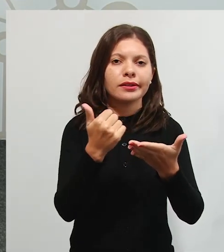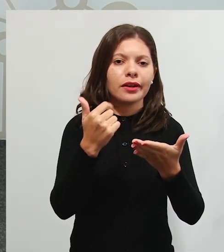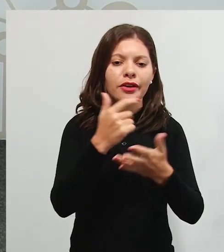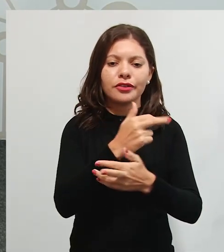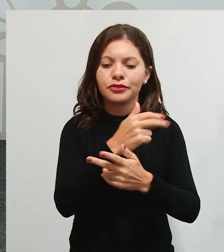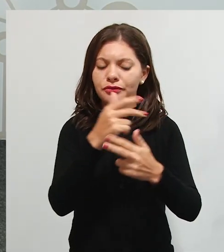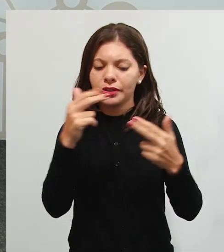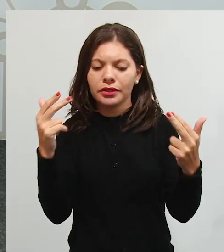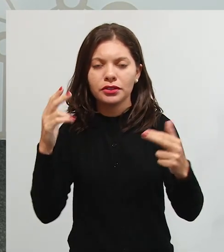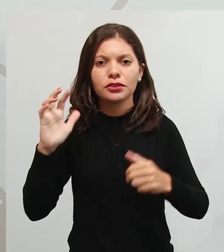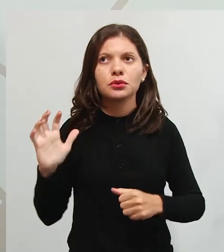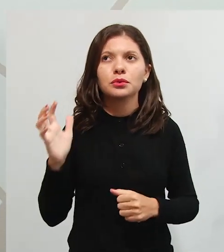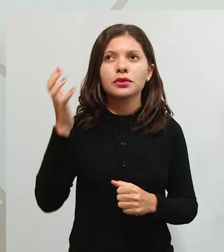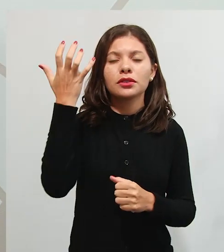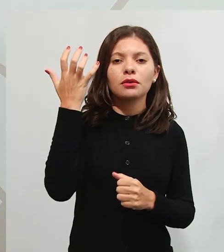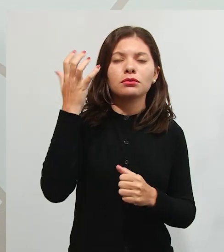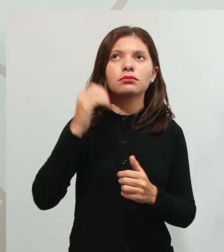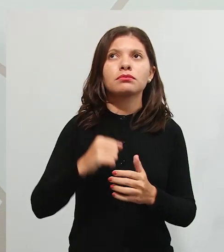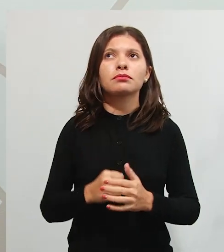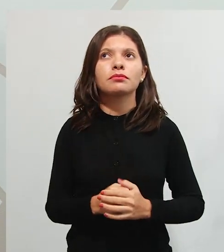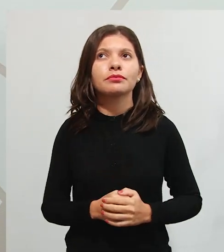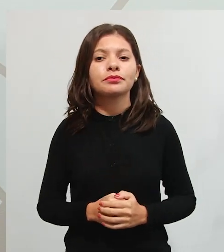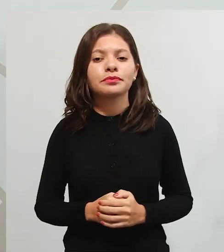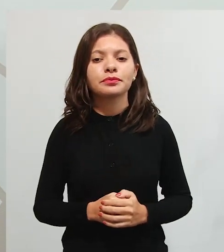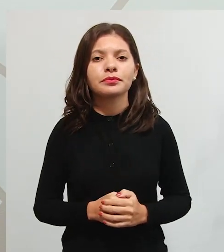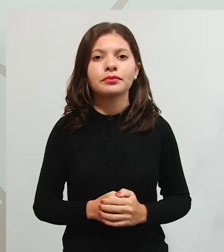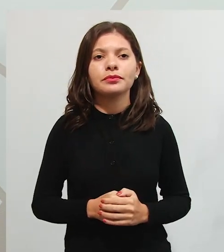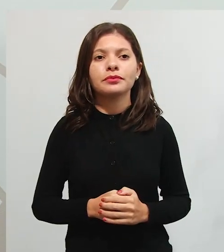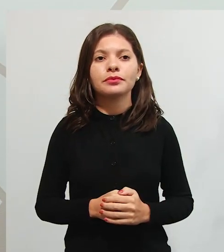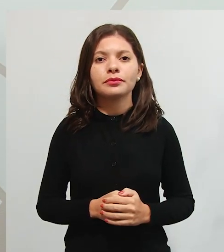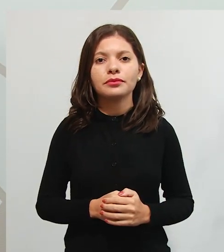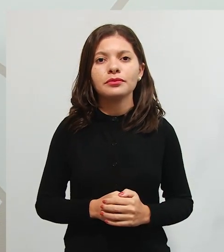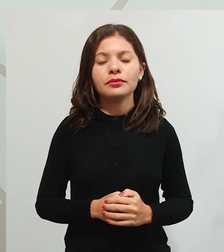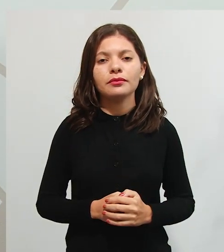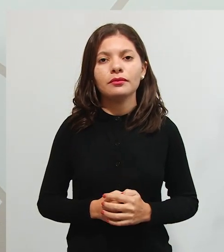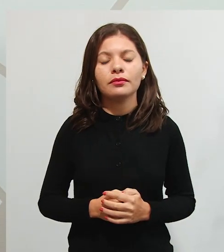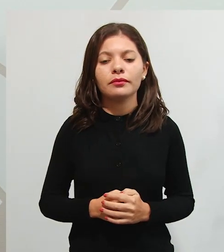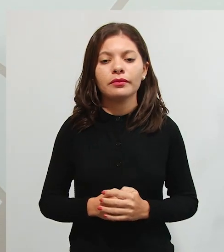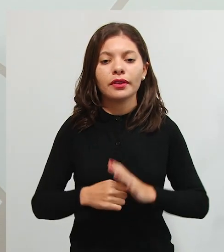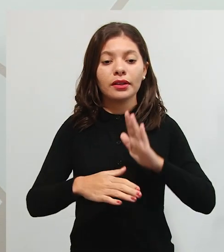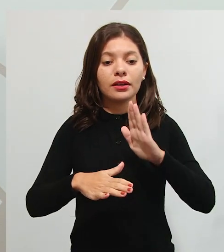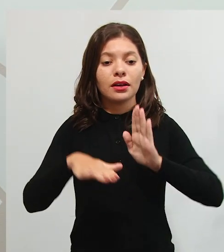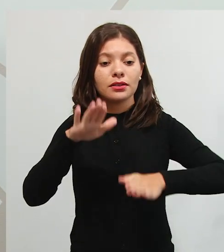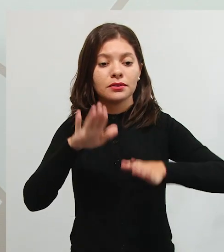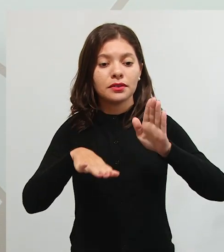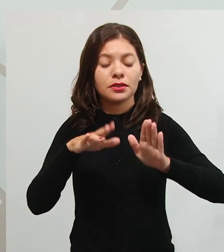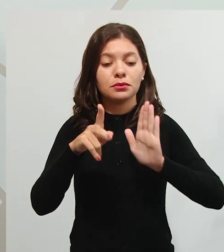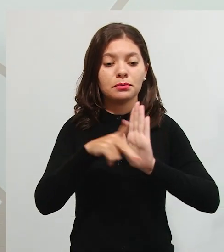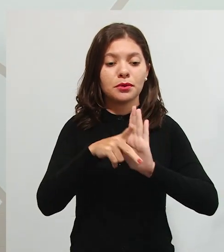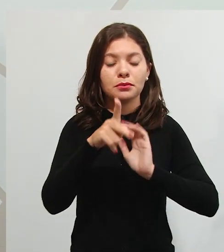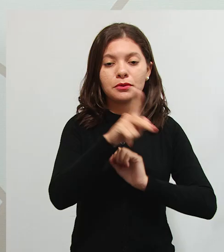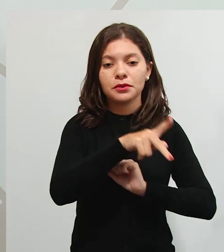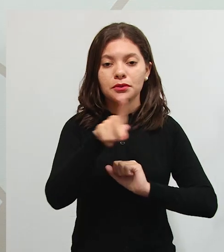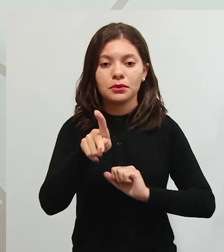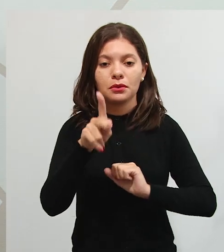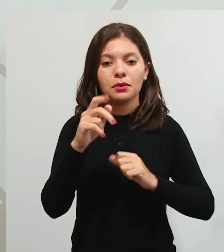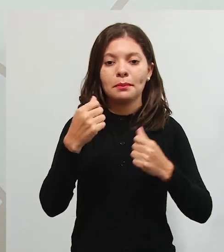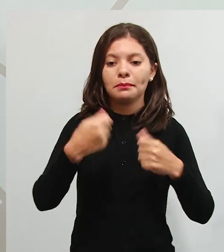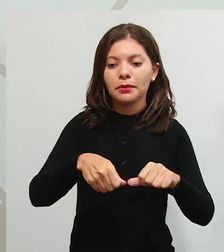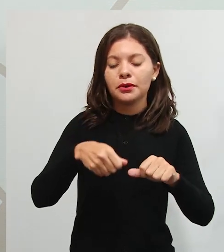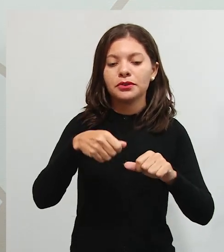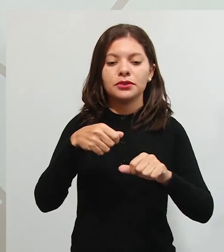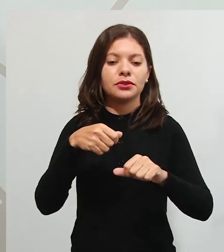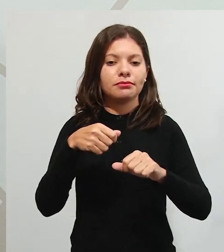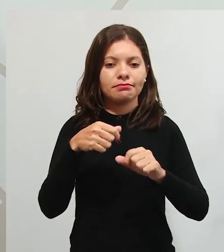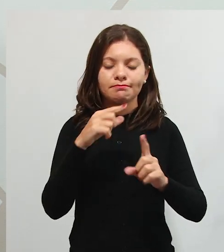de acordo, né? Às vezes a situação não se apresenta dentro daquela atividade, mas muitas vezes o próprio professor já pode direcionar